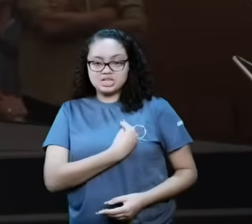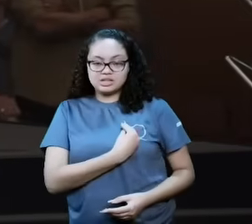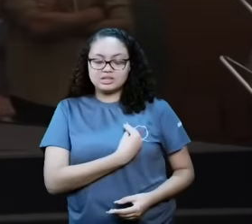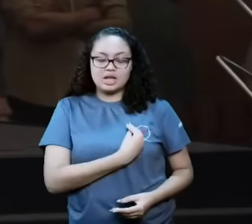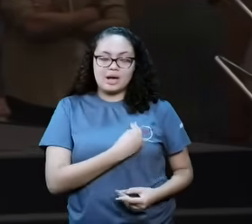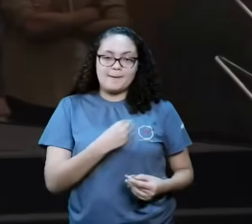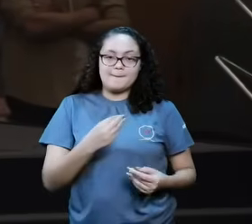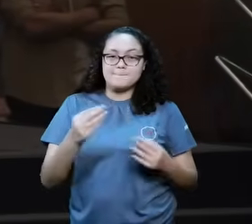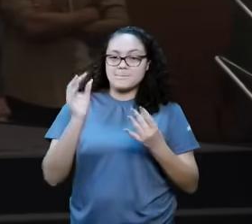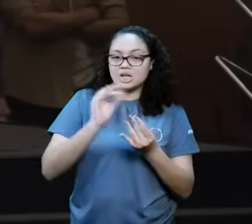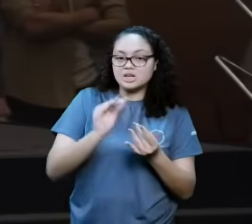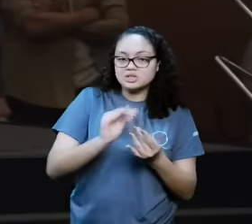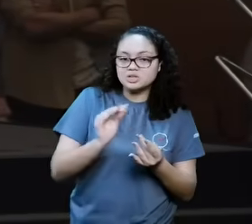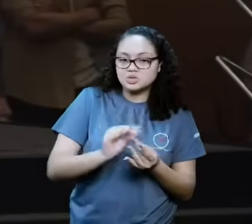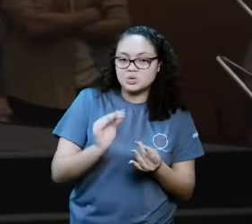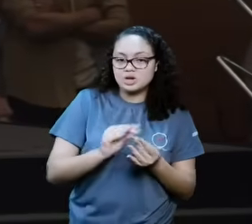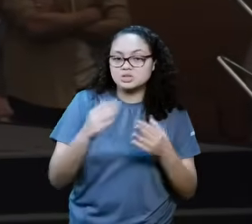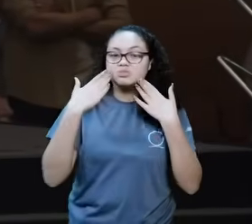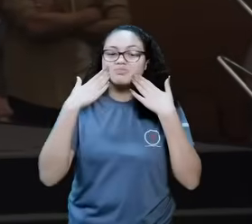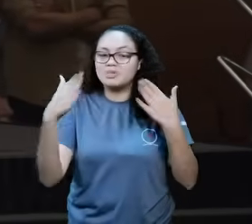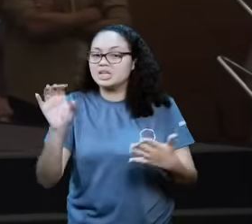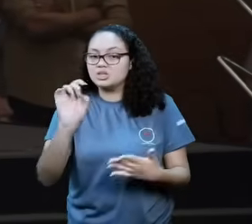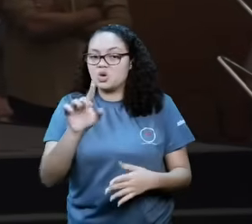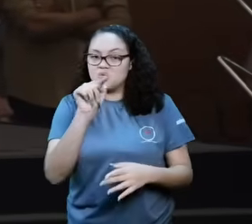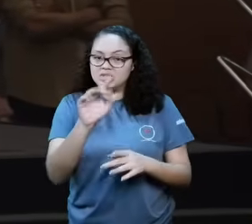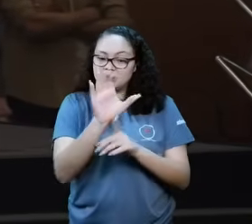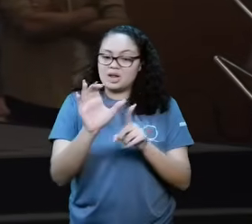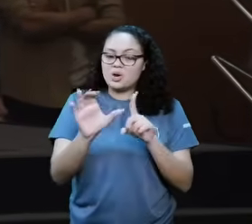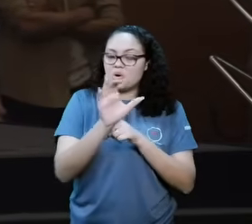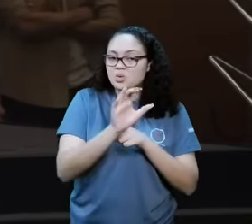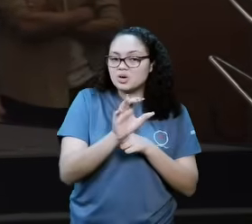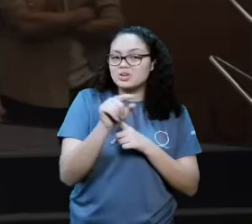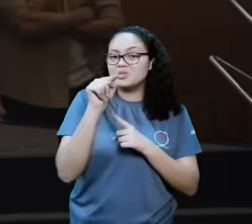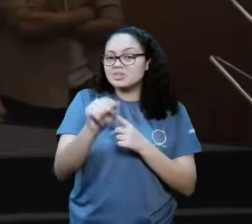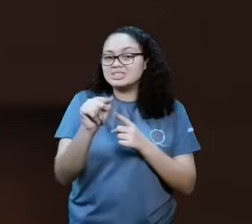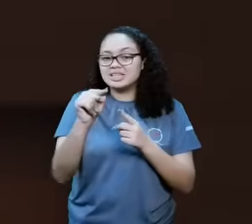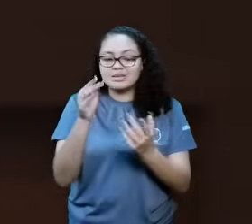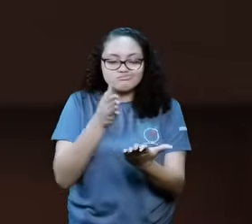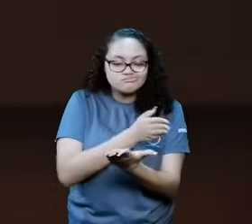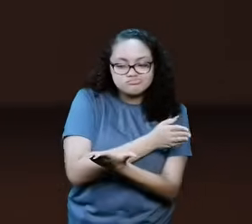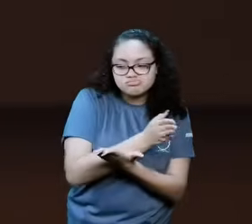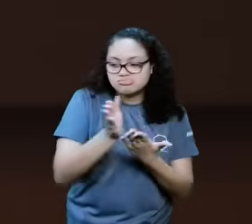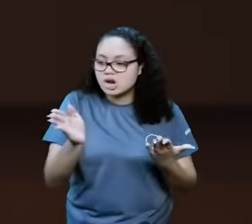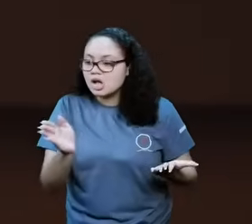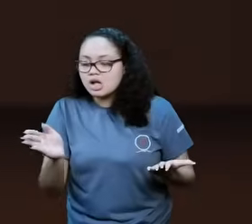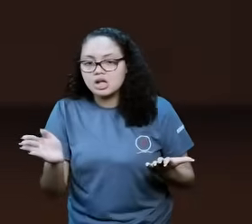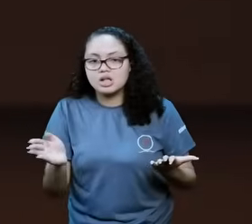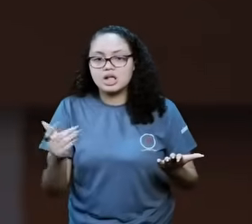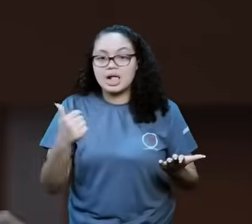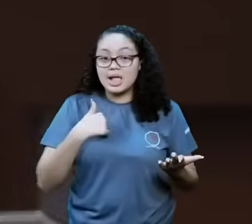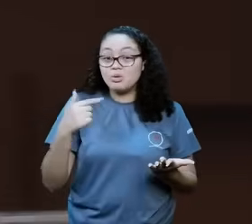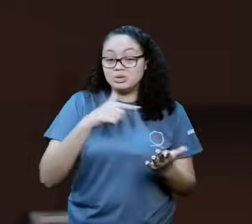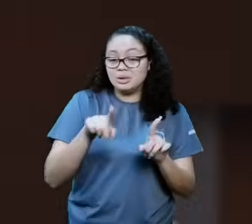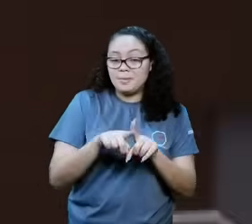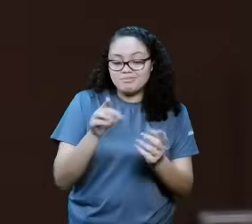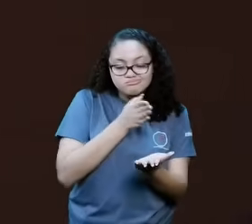é revelada e só se manifesta quando você está no culto, você está perdido, eu estou perdida.